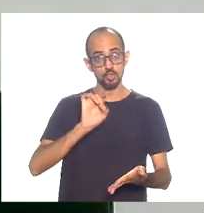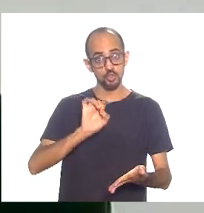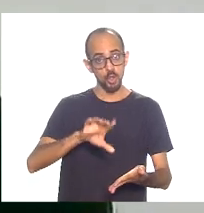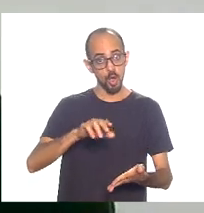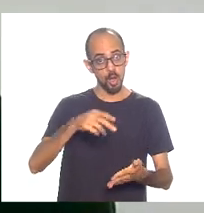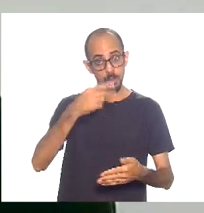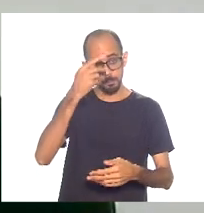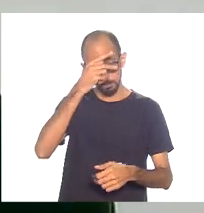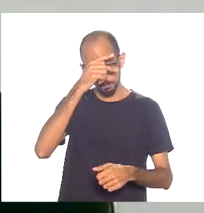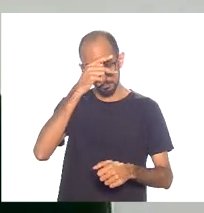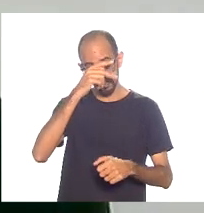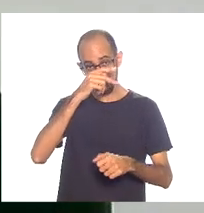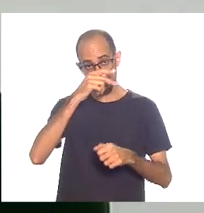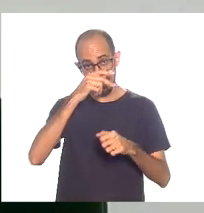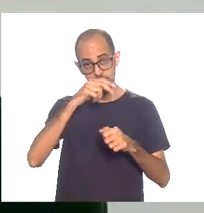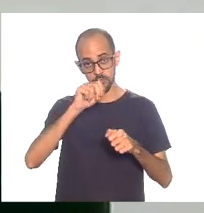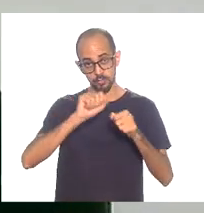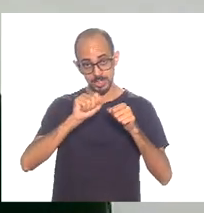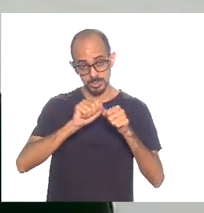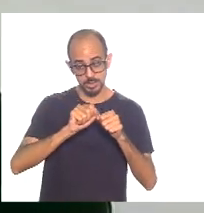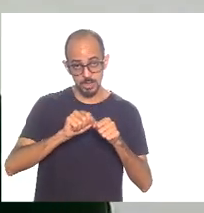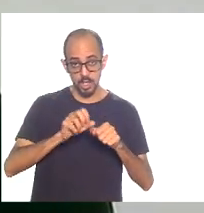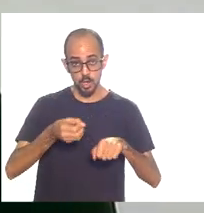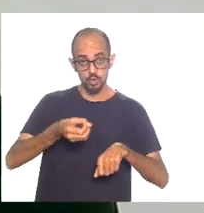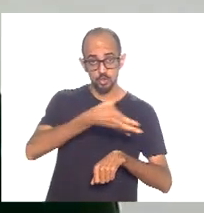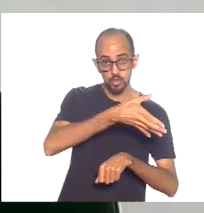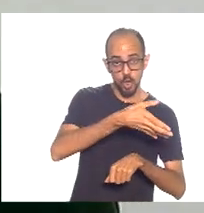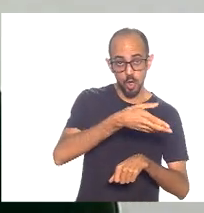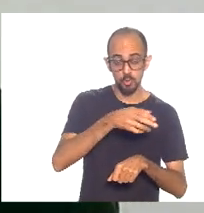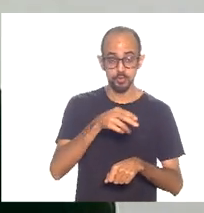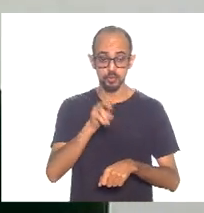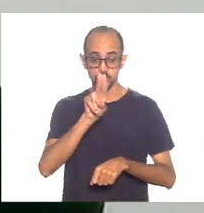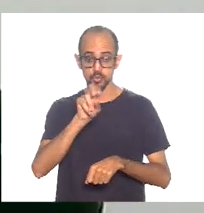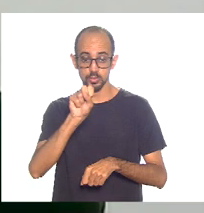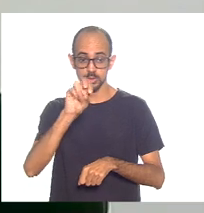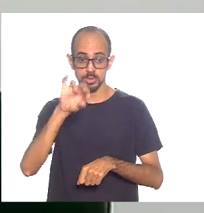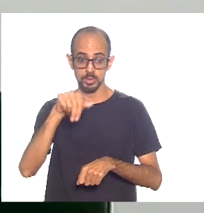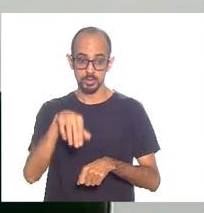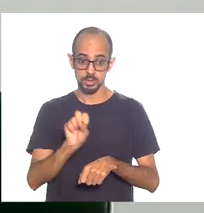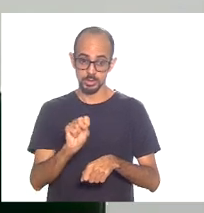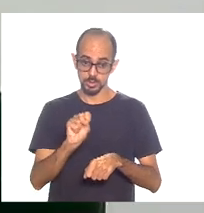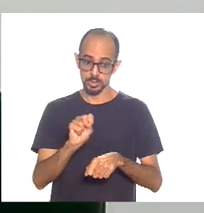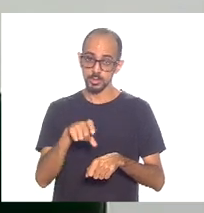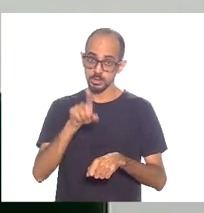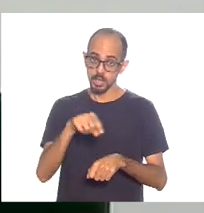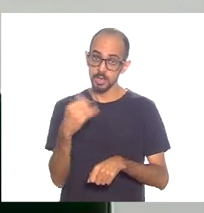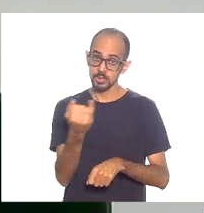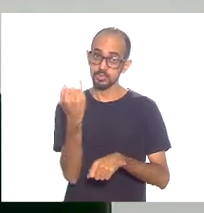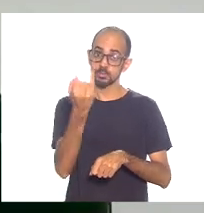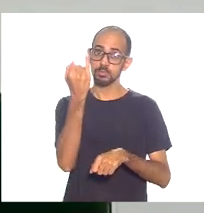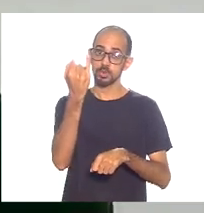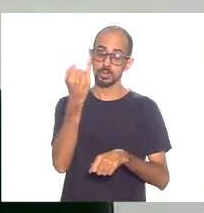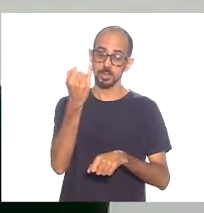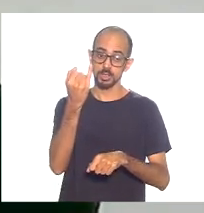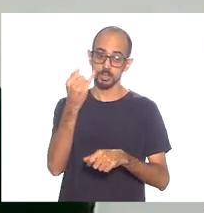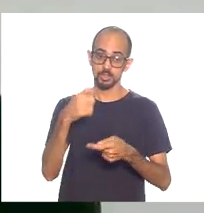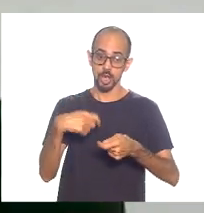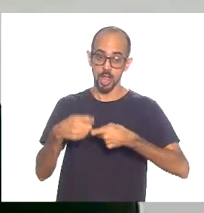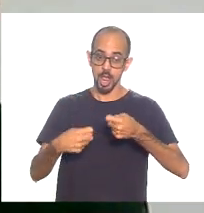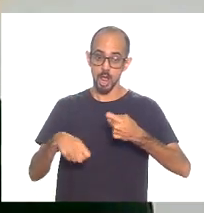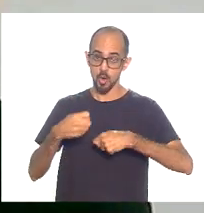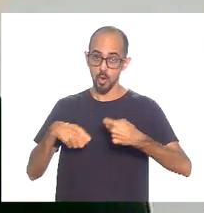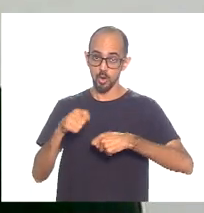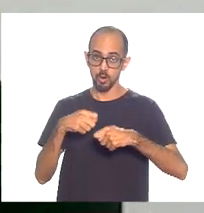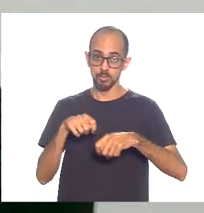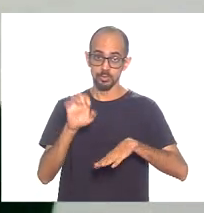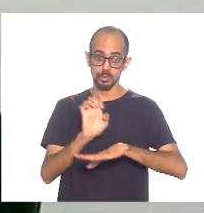para implementarem novos projetos de usinas de geração de energia elétrica, desde já consideradas de relevante interesse econômico e social para o Estado do Rio de Janeiro.